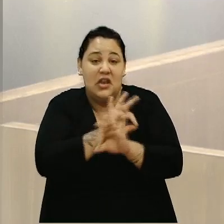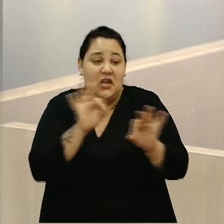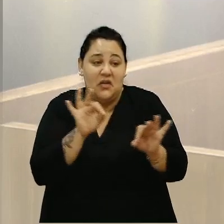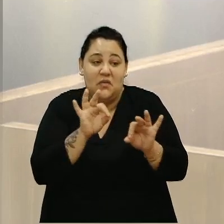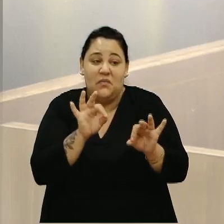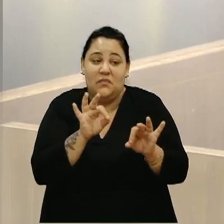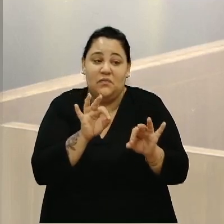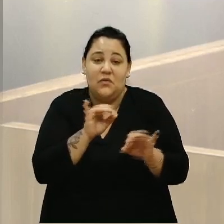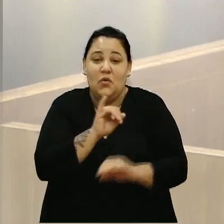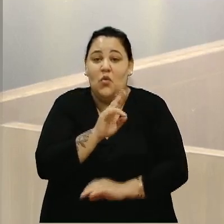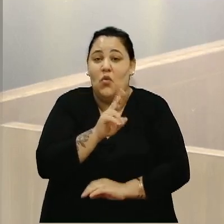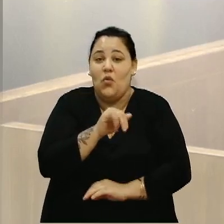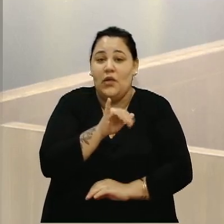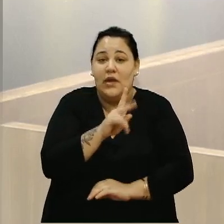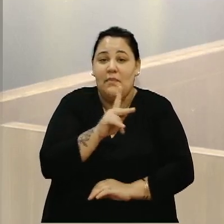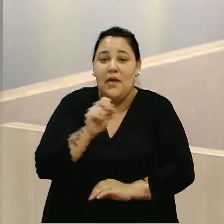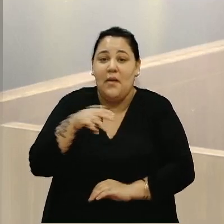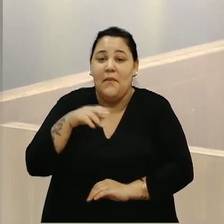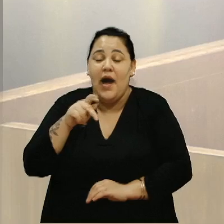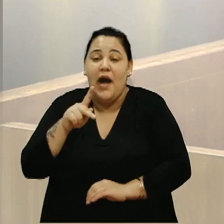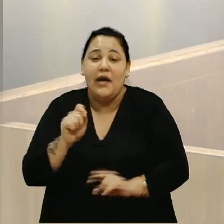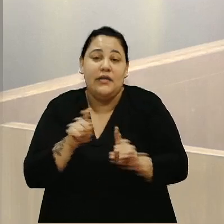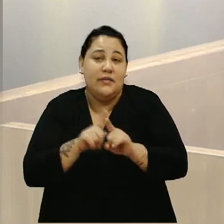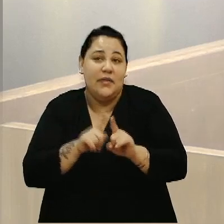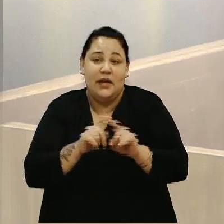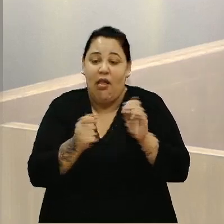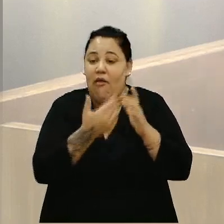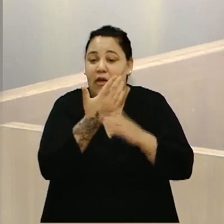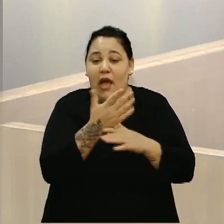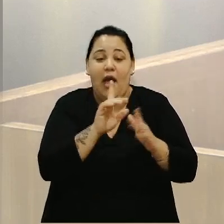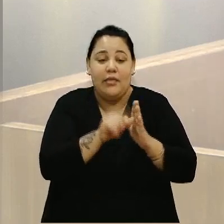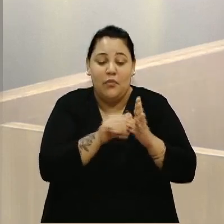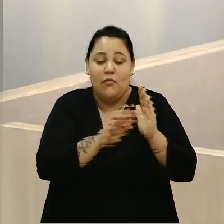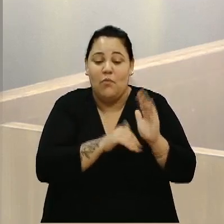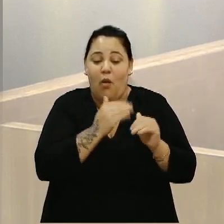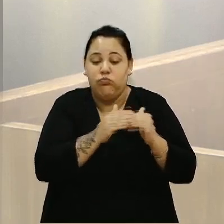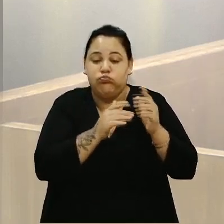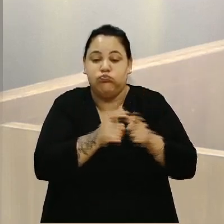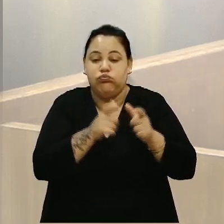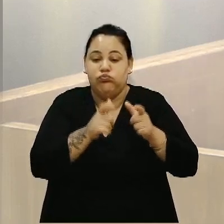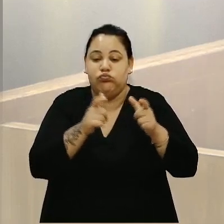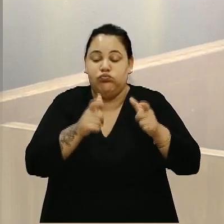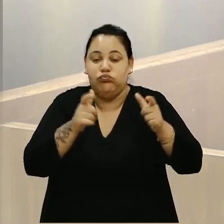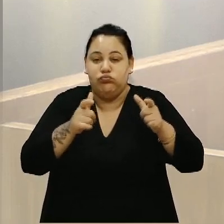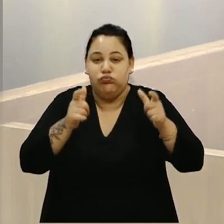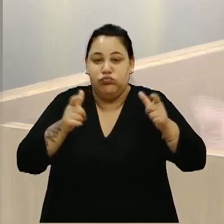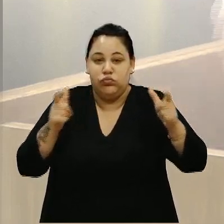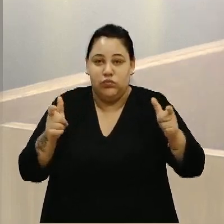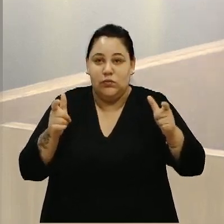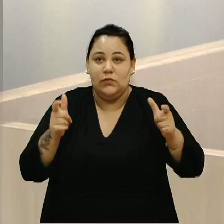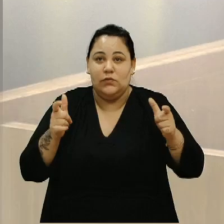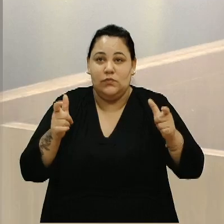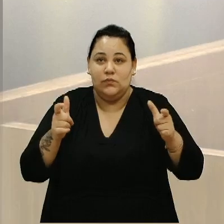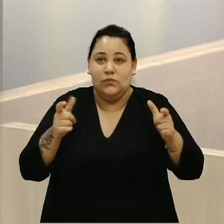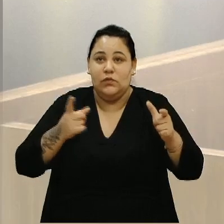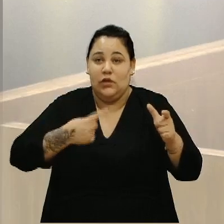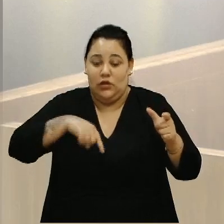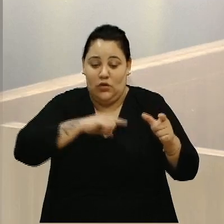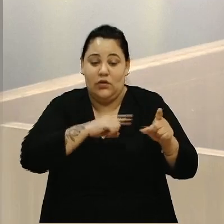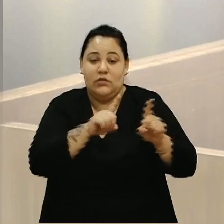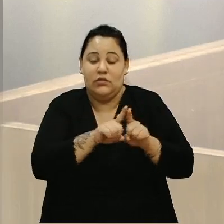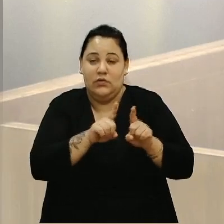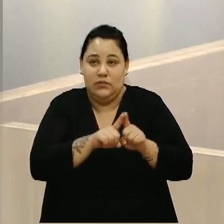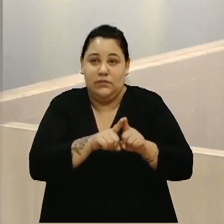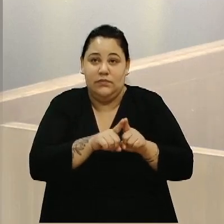está hoje. Ela surge e vai aumentando, crescendo, se expandindo. E nós,